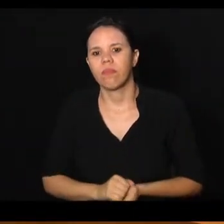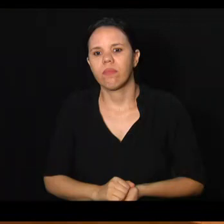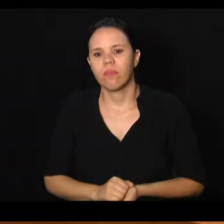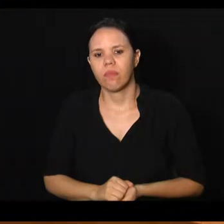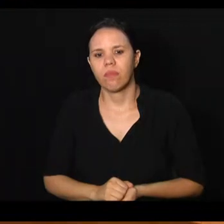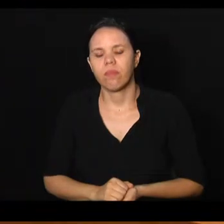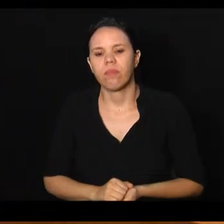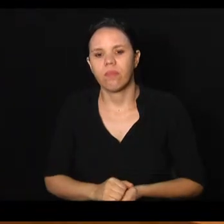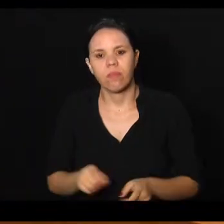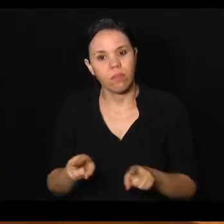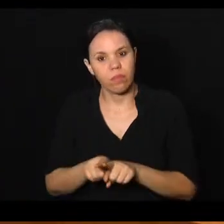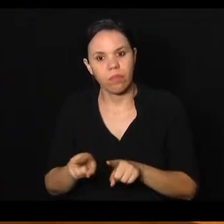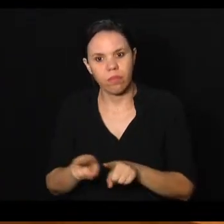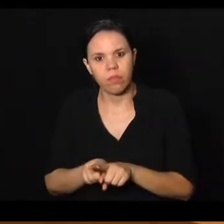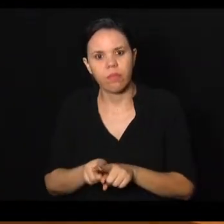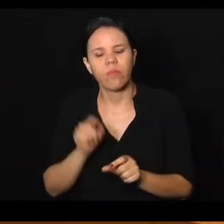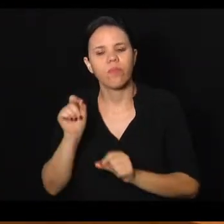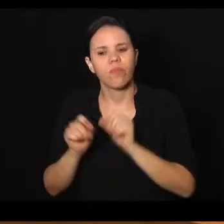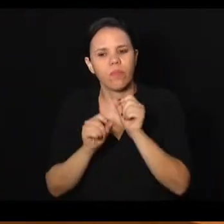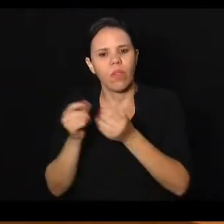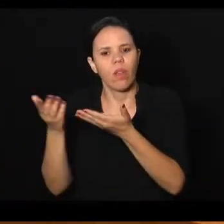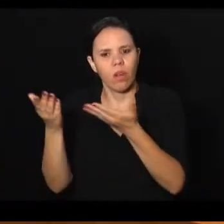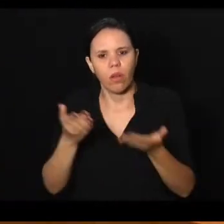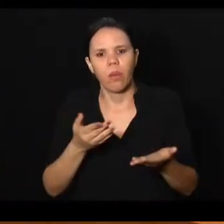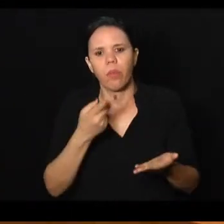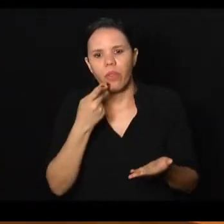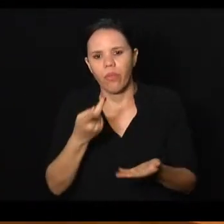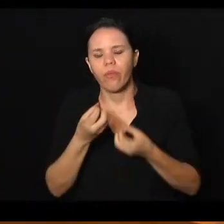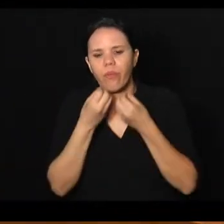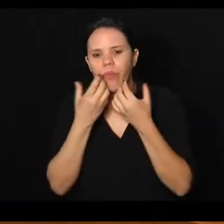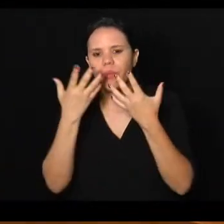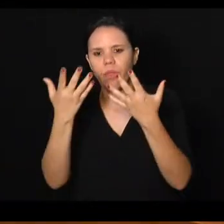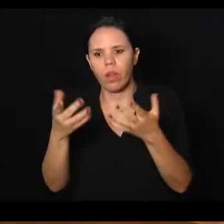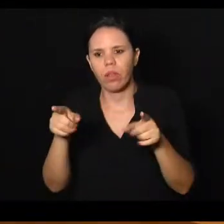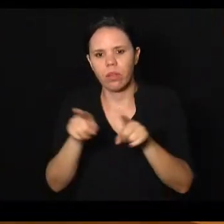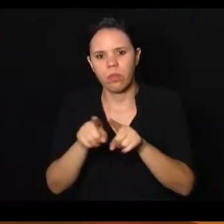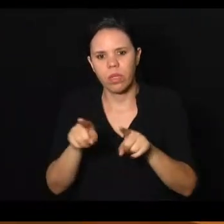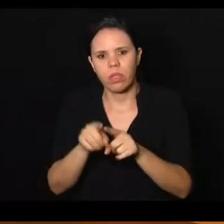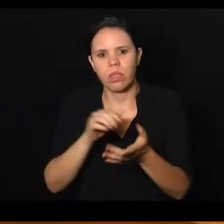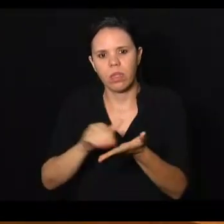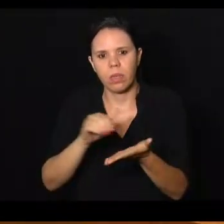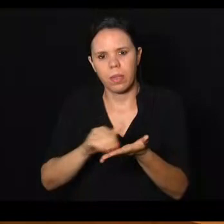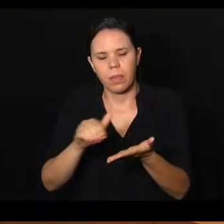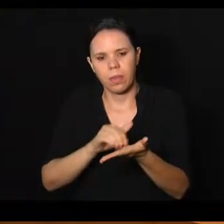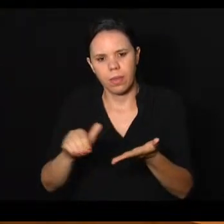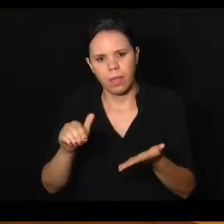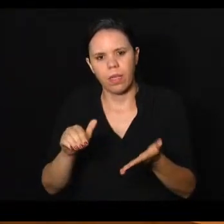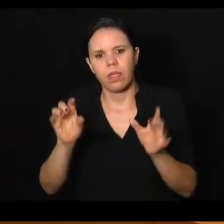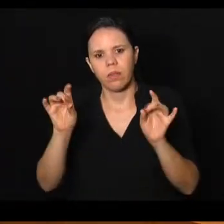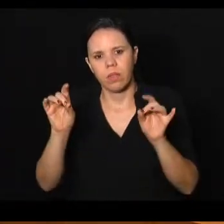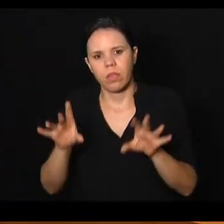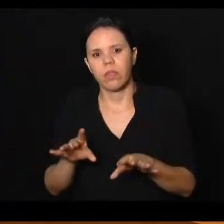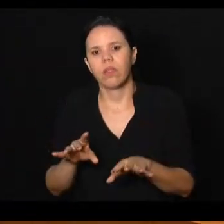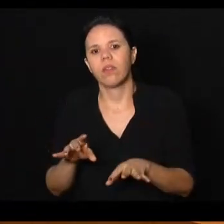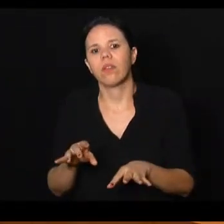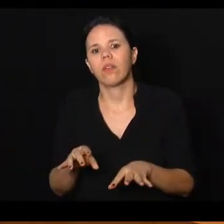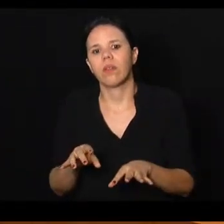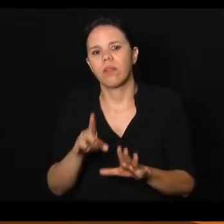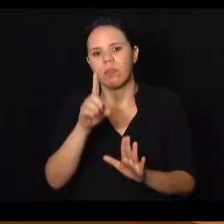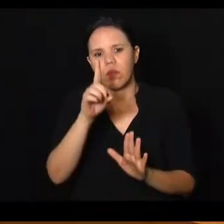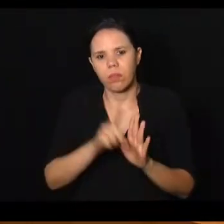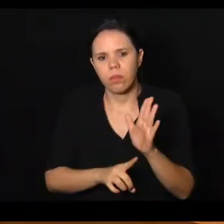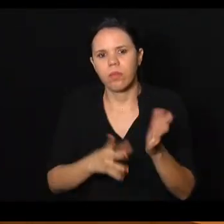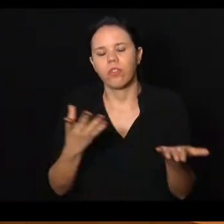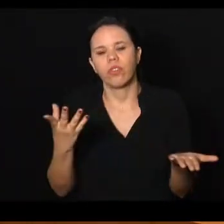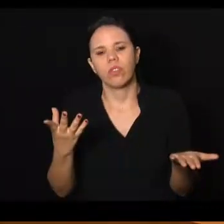Teremos também a palavra da nossa secretária municipal de assistência social, pessoa com deficiência e direitos humanos, a